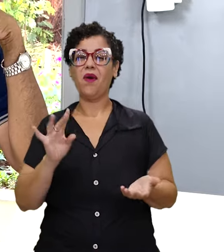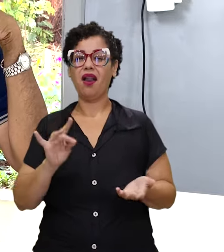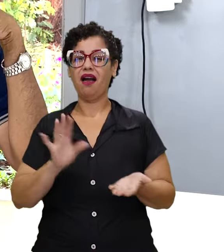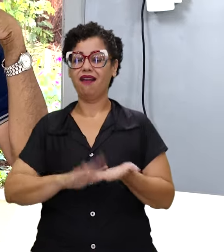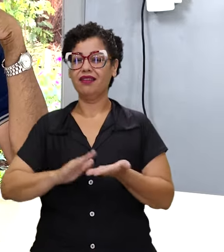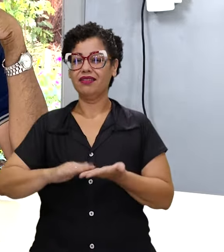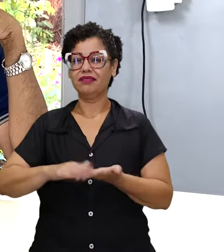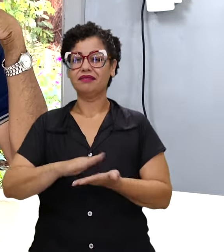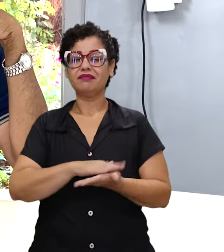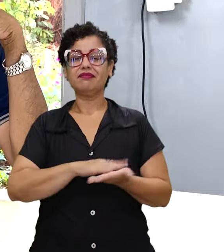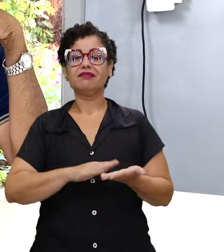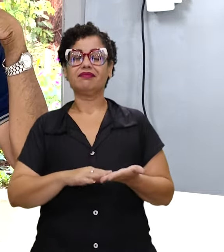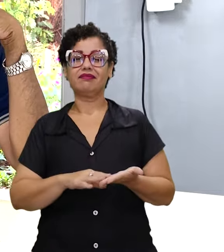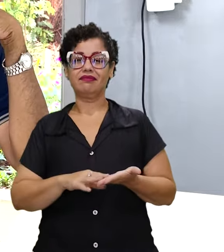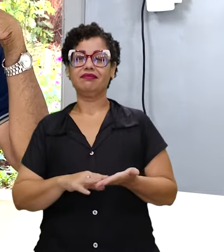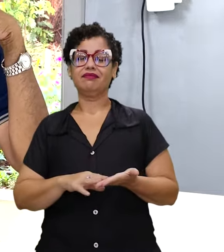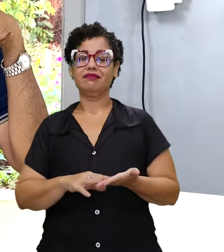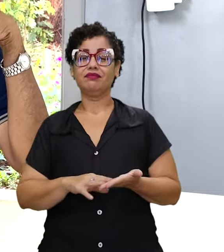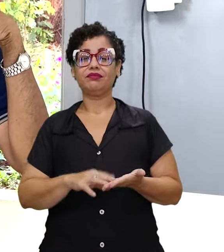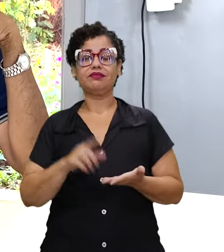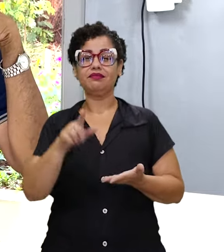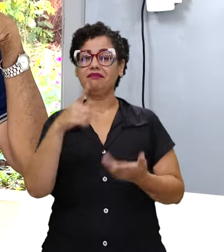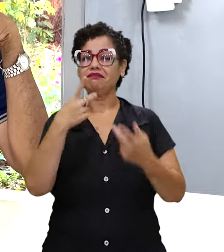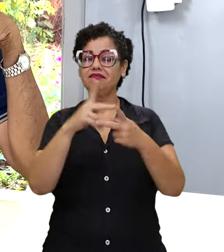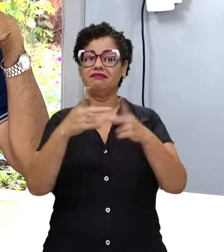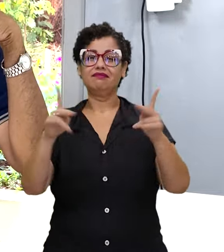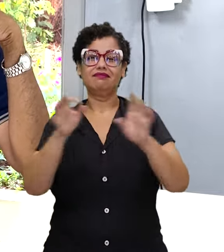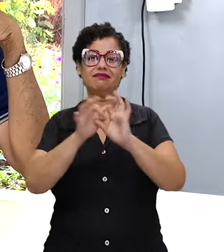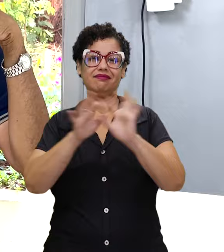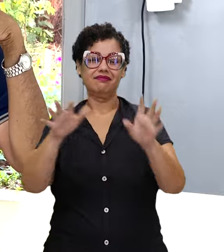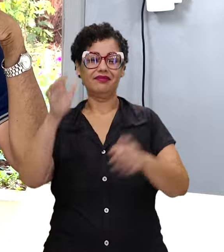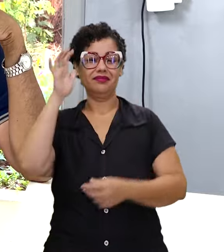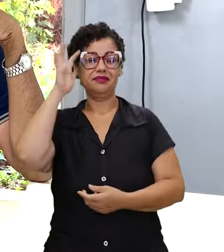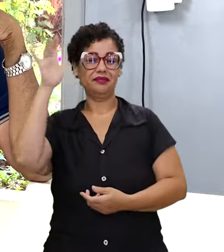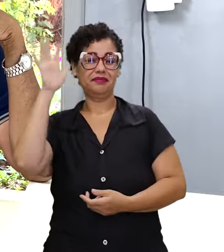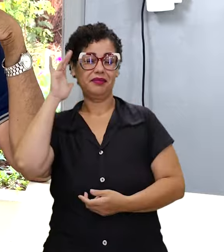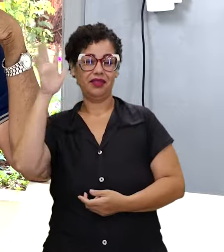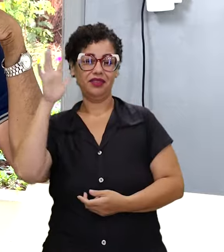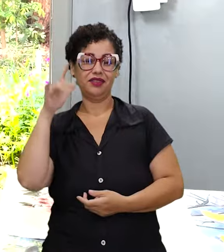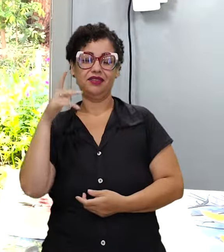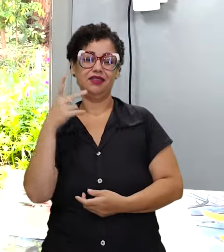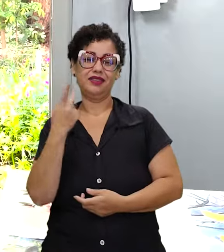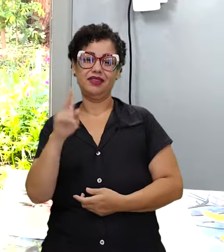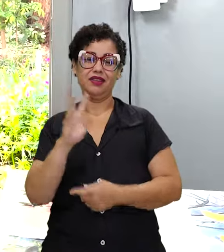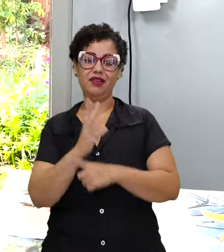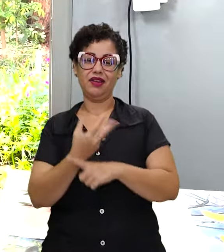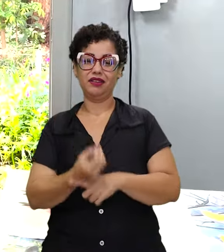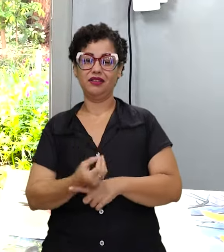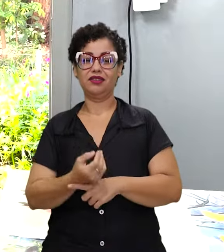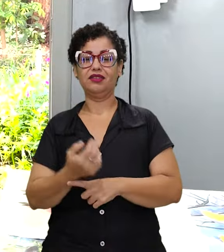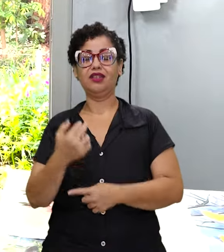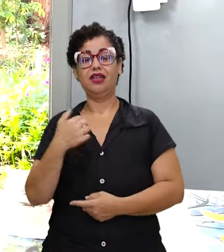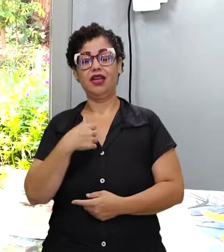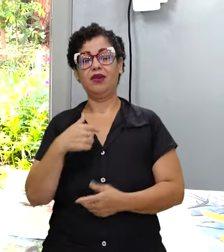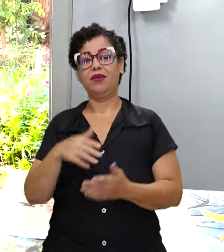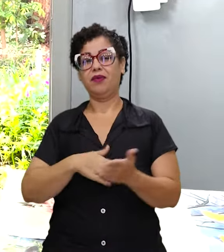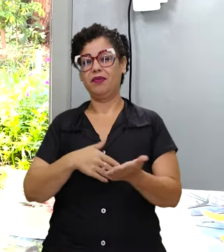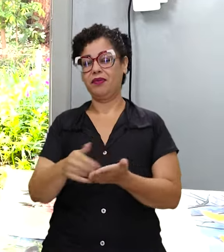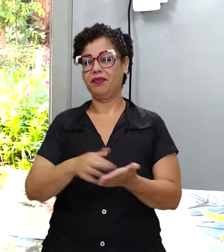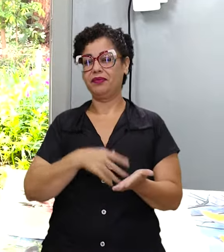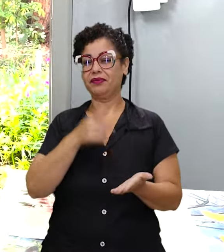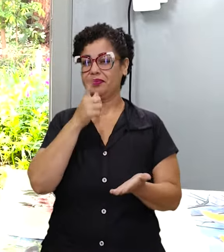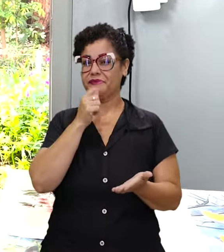colagem. Aí a imaginação é a do artista. Eu tenho essa aquarela, que é